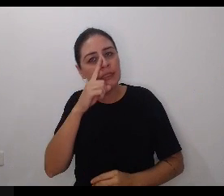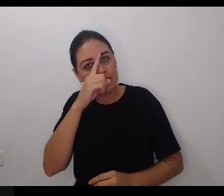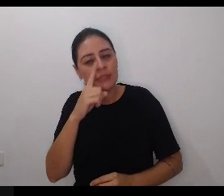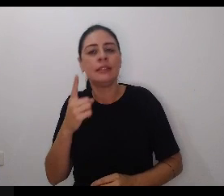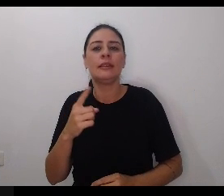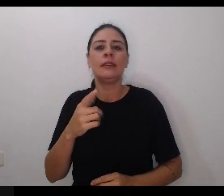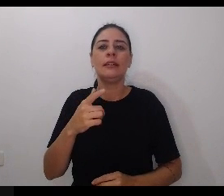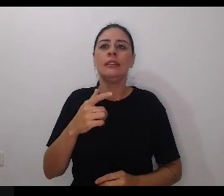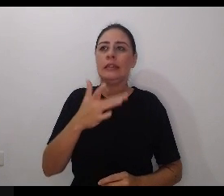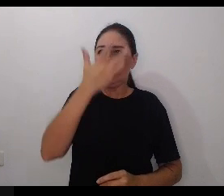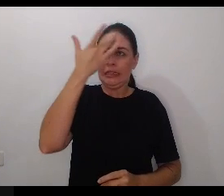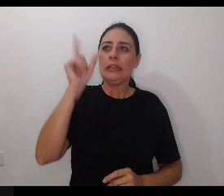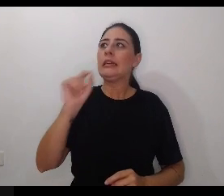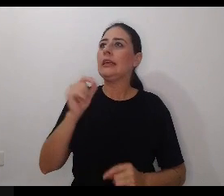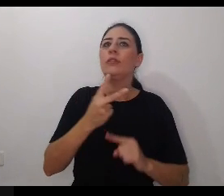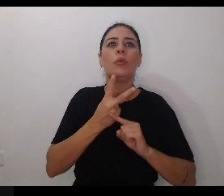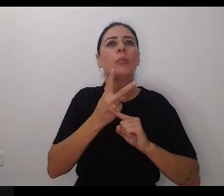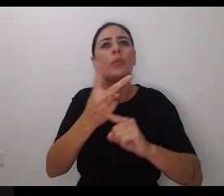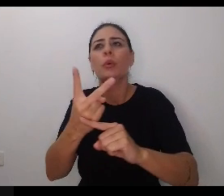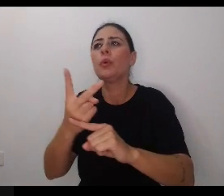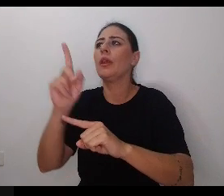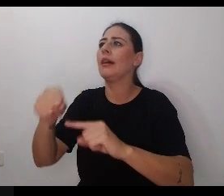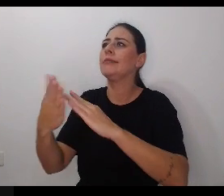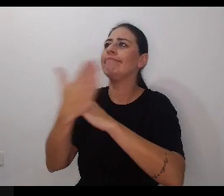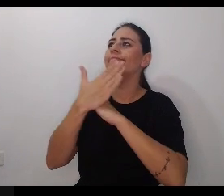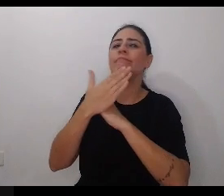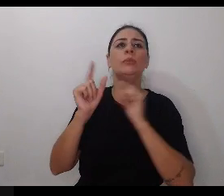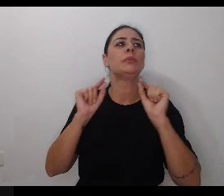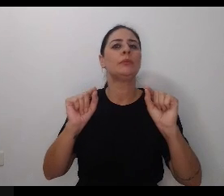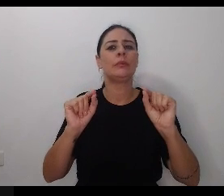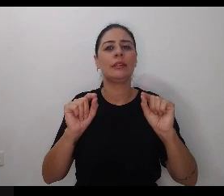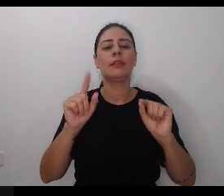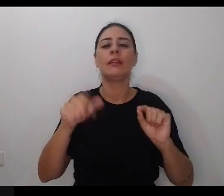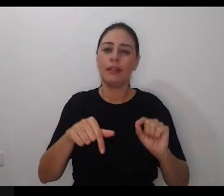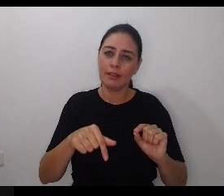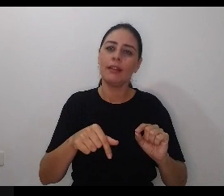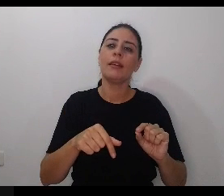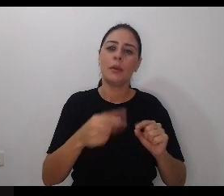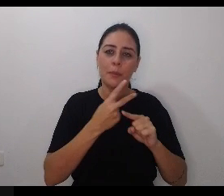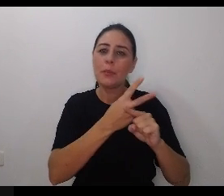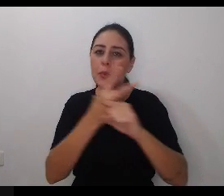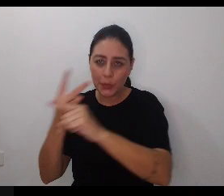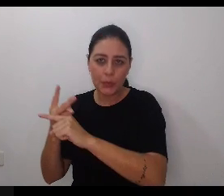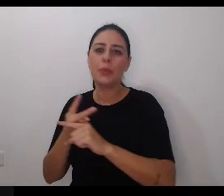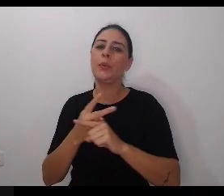A gente saber reconhecer quando a gente precisa de ajuda, quando a gente não está dando conta, quais são os sinais de